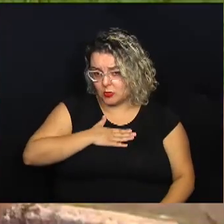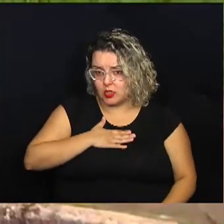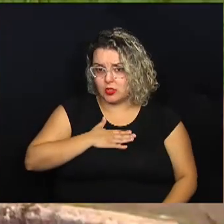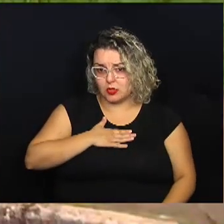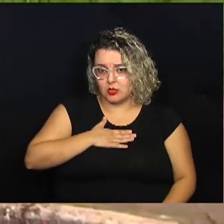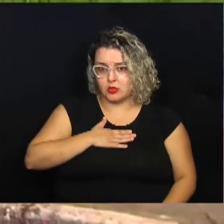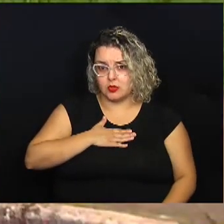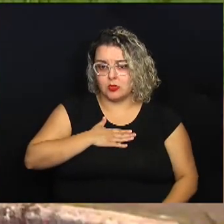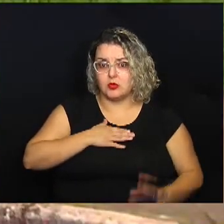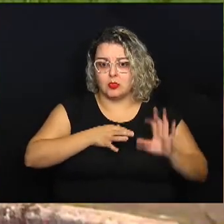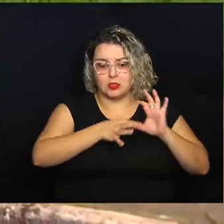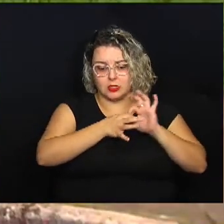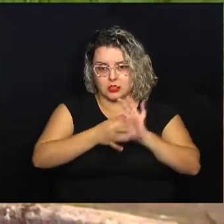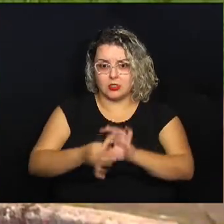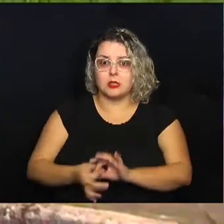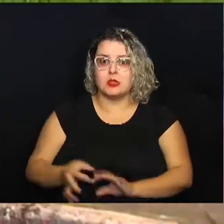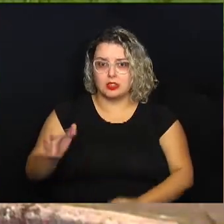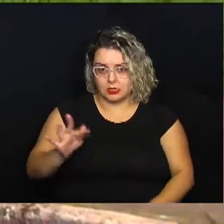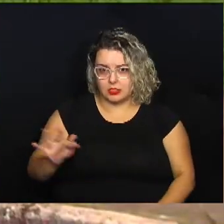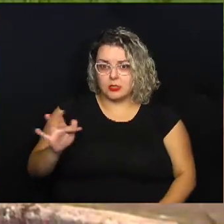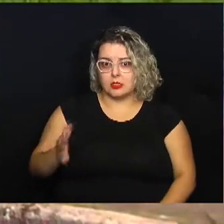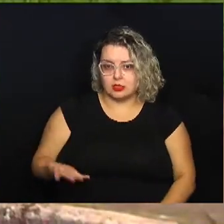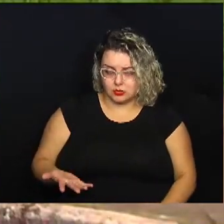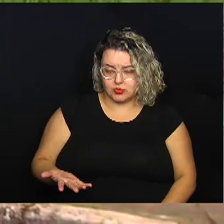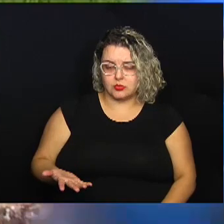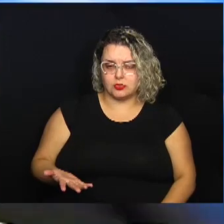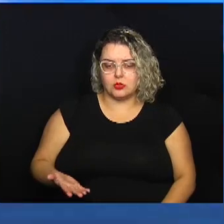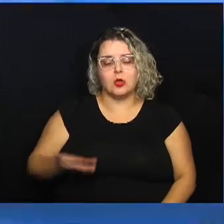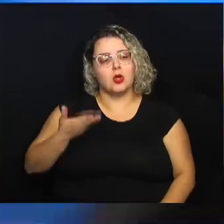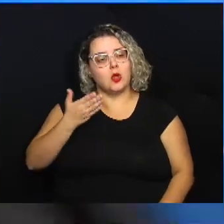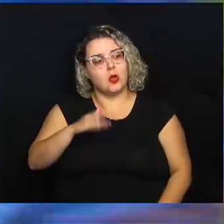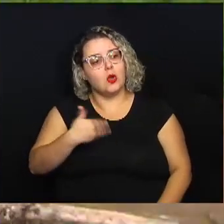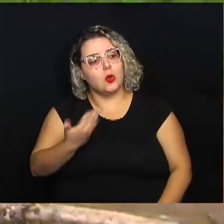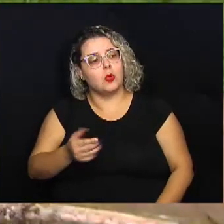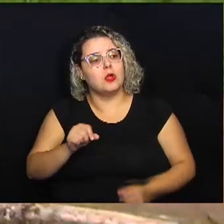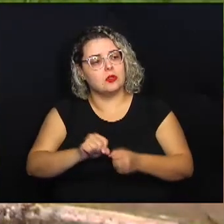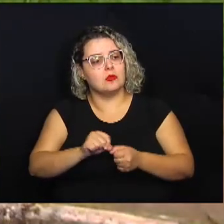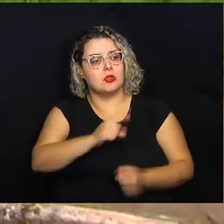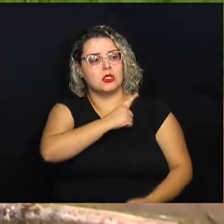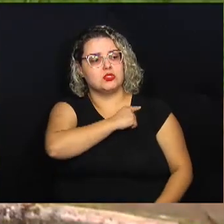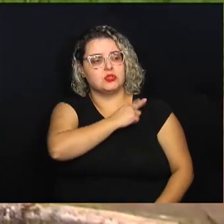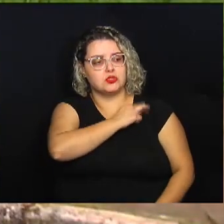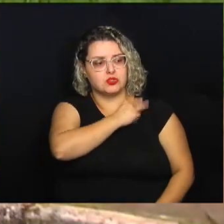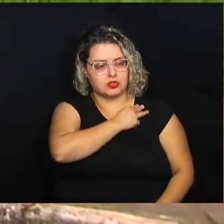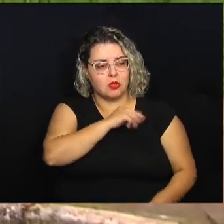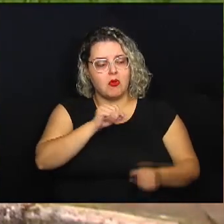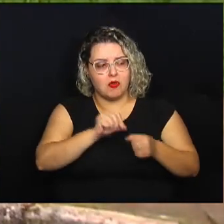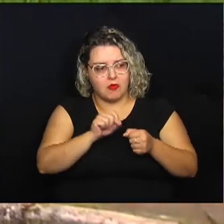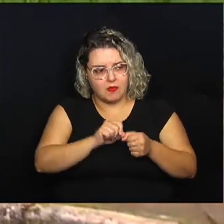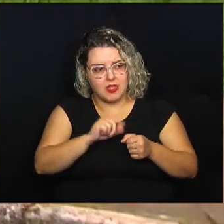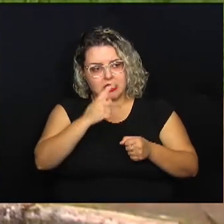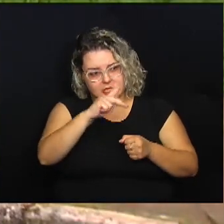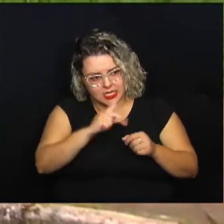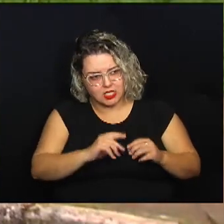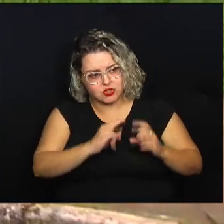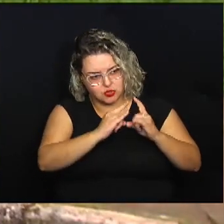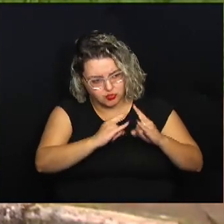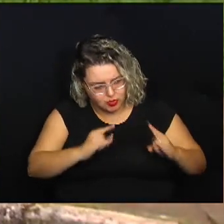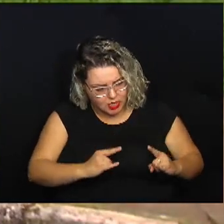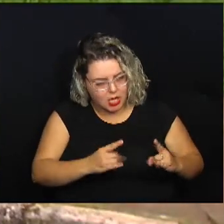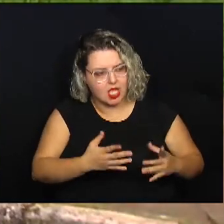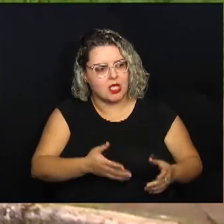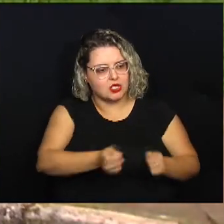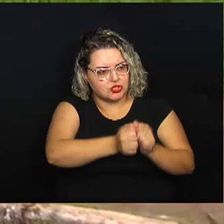desse contexto universitário. Você, quando fez o ensino médio, você fez aulas na sua aldeia ou você ia para a